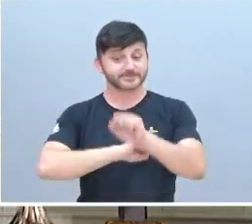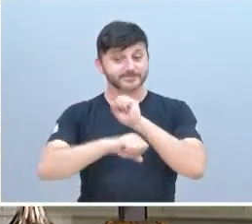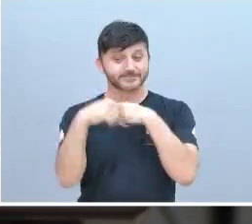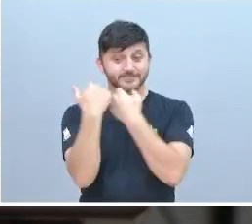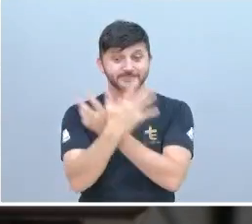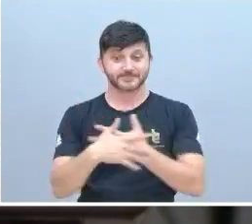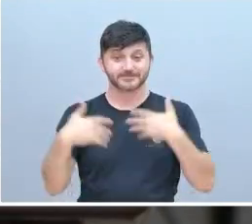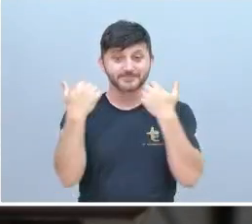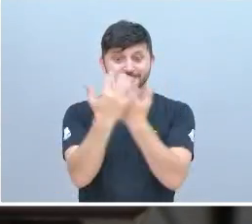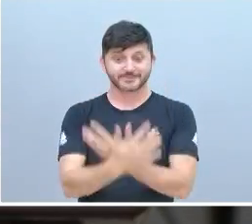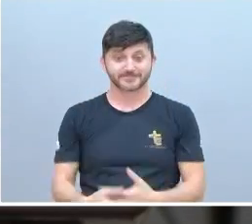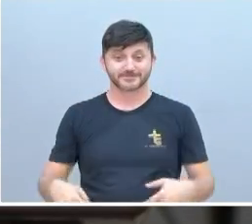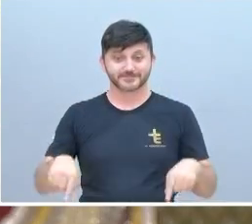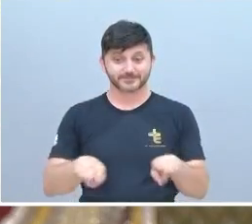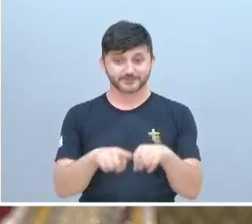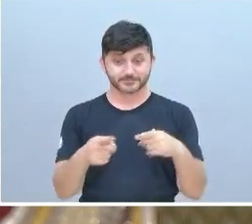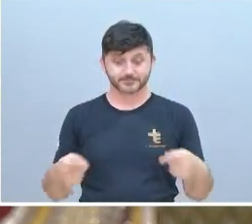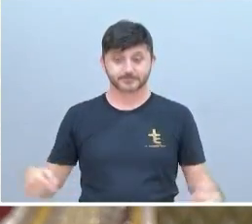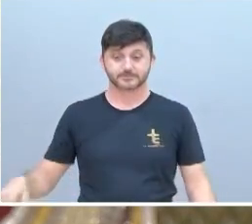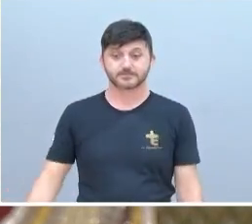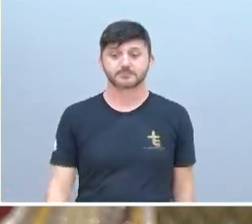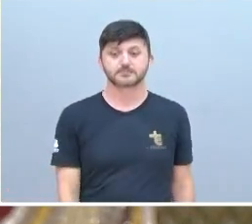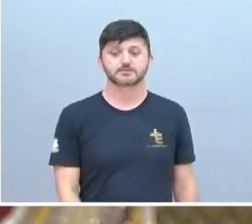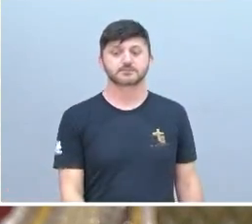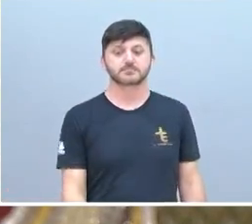Que o Senhor abençoe com a paz o seu povo. Cantemos.